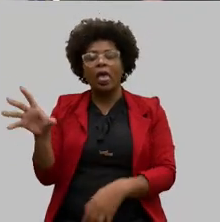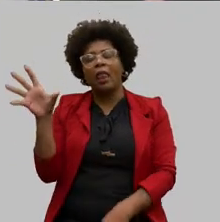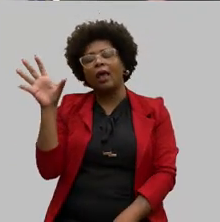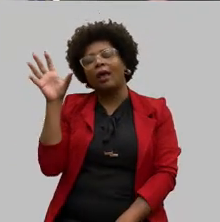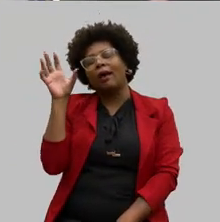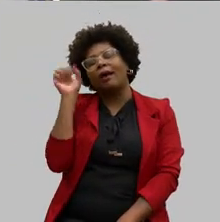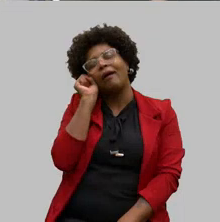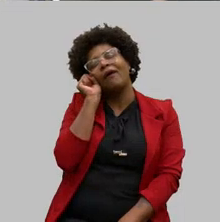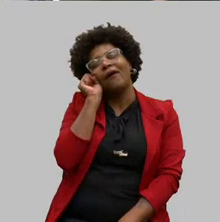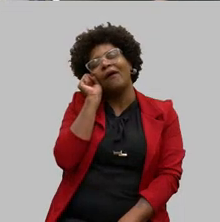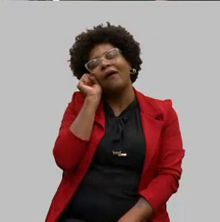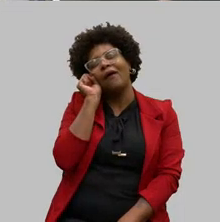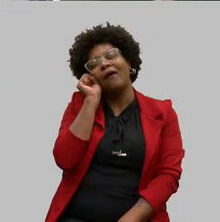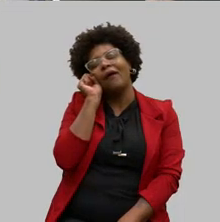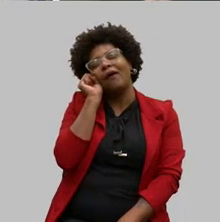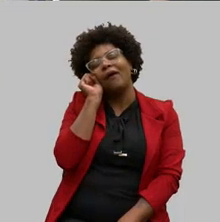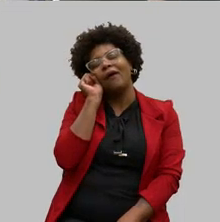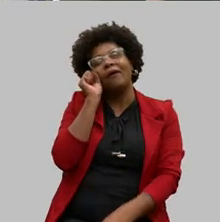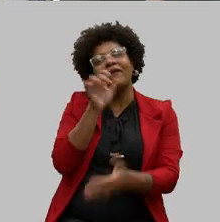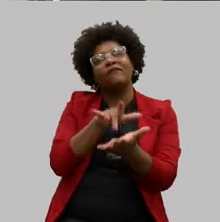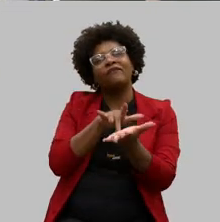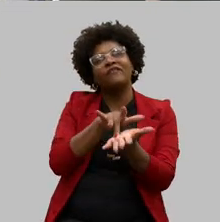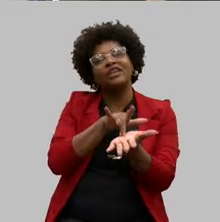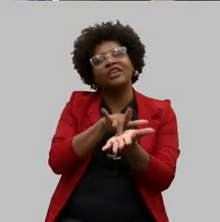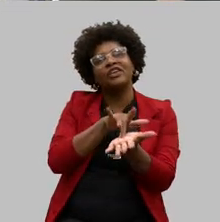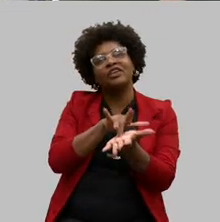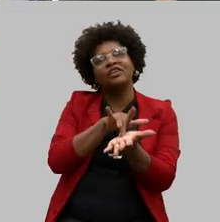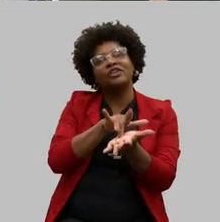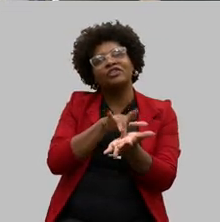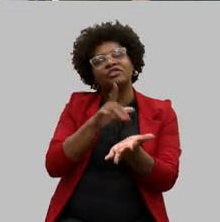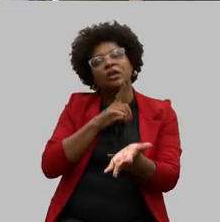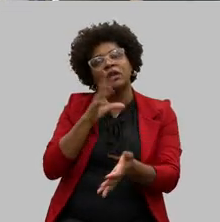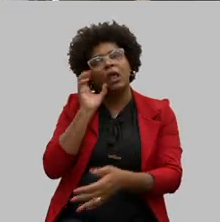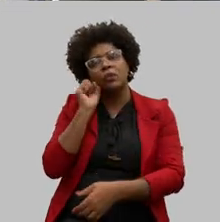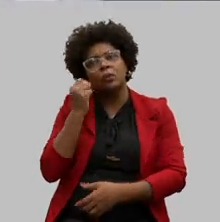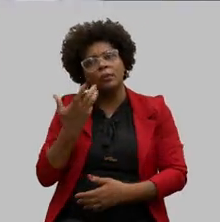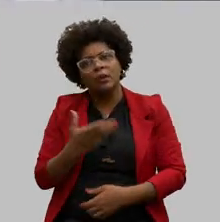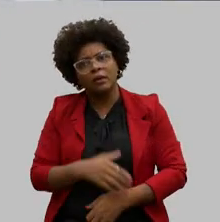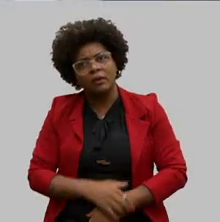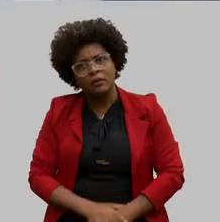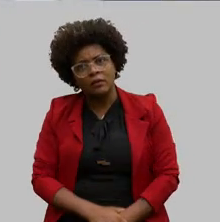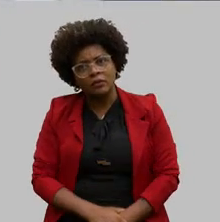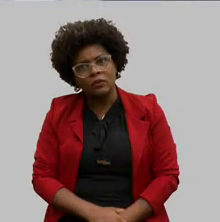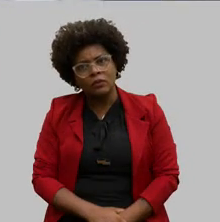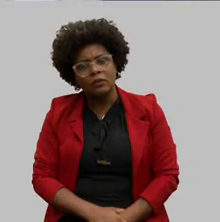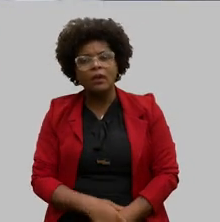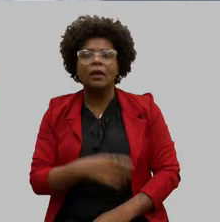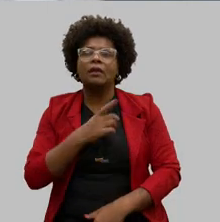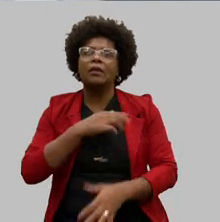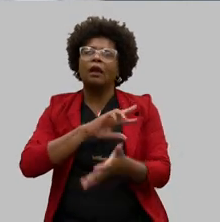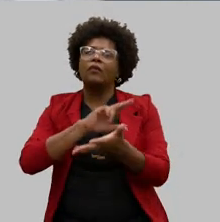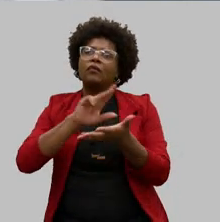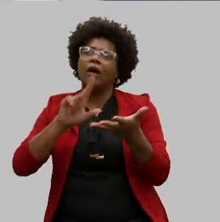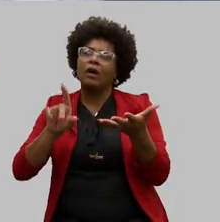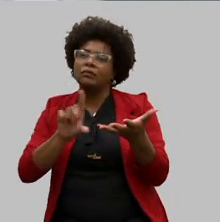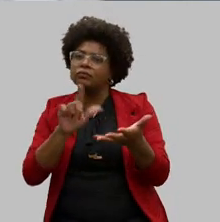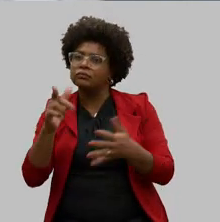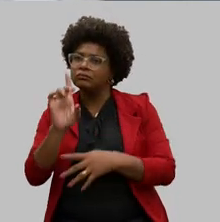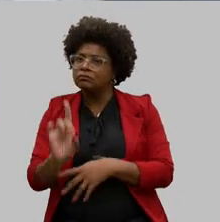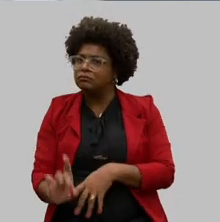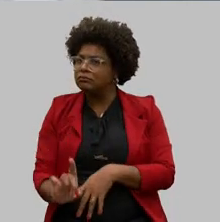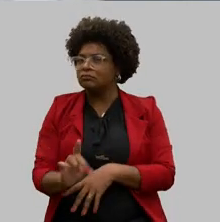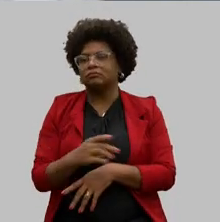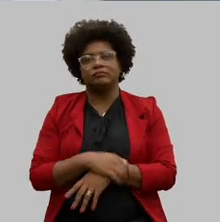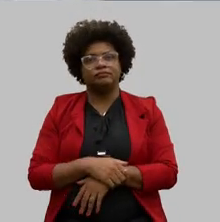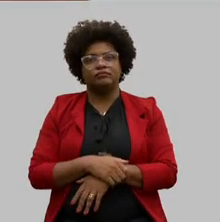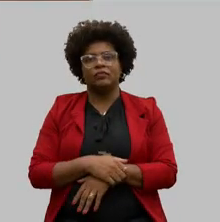hora Deputado vamos olhar isso e tantos outros direitos que ninguém